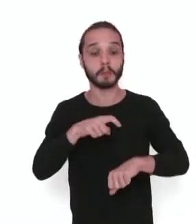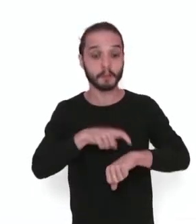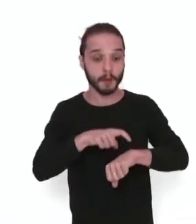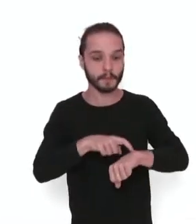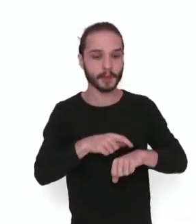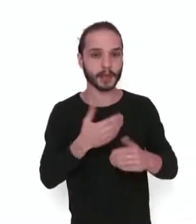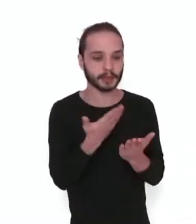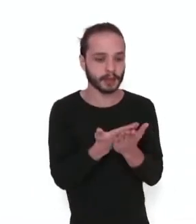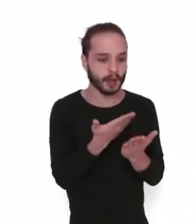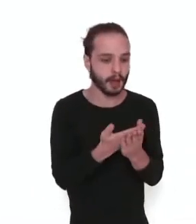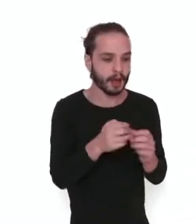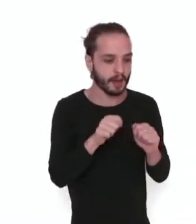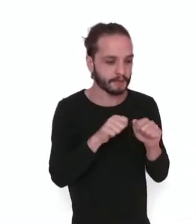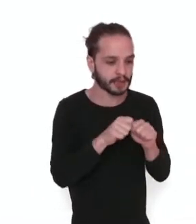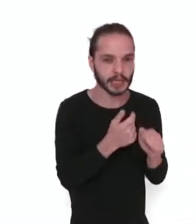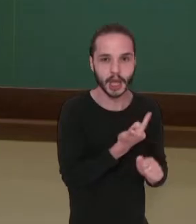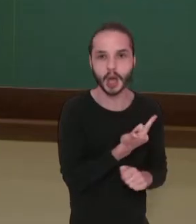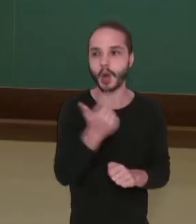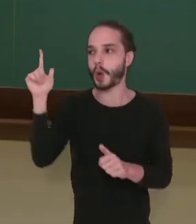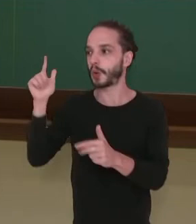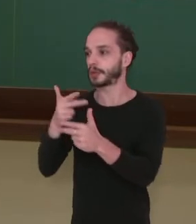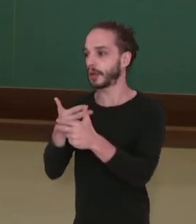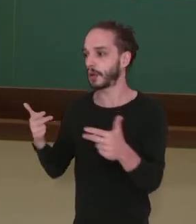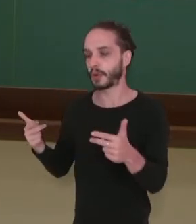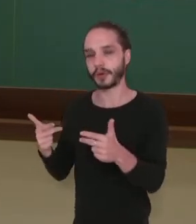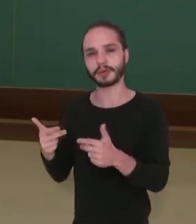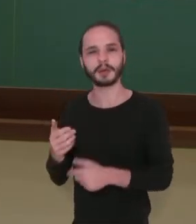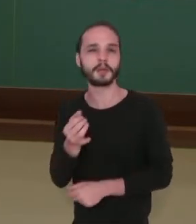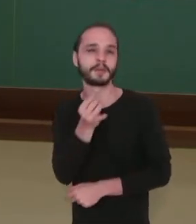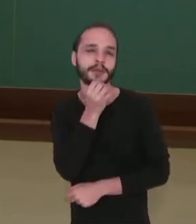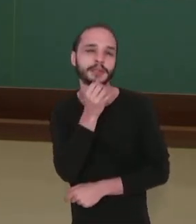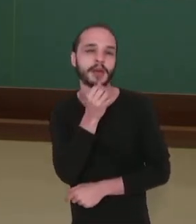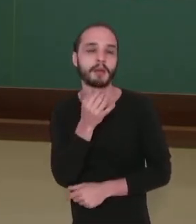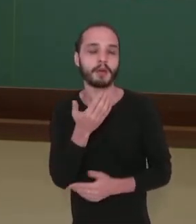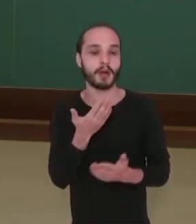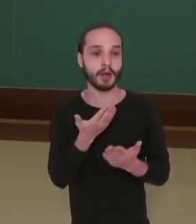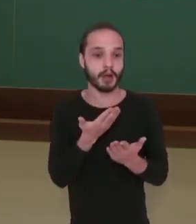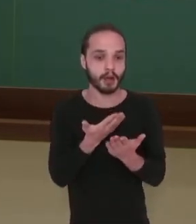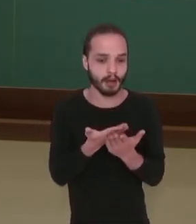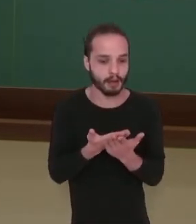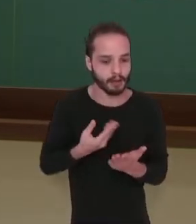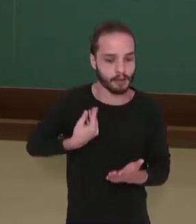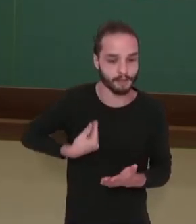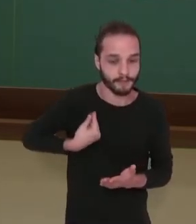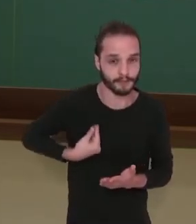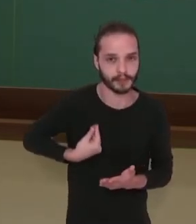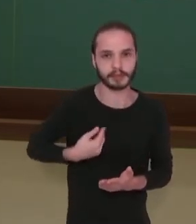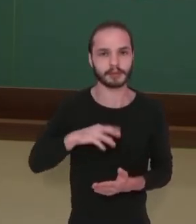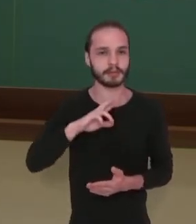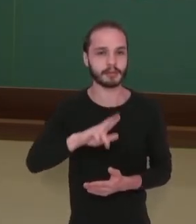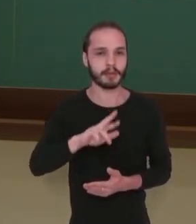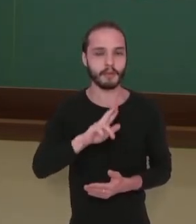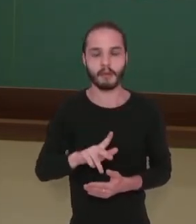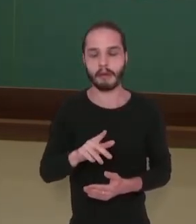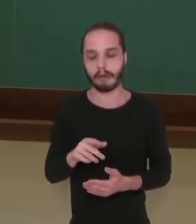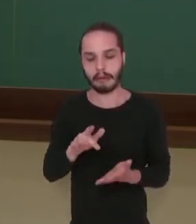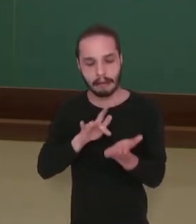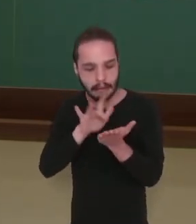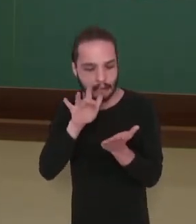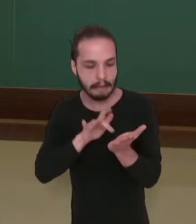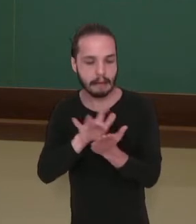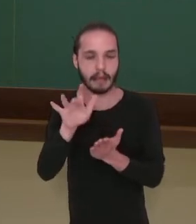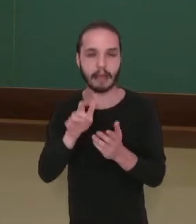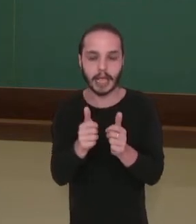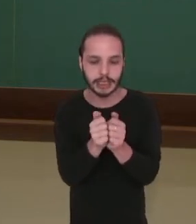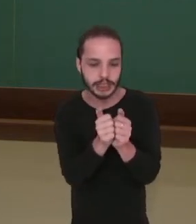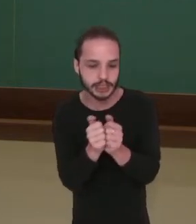atividades contrárias ao processo pedagógico. O aluno está na escola é para aprender, não é para mexer no celular, não é para ficar jogando joguinho,